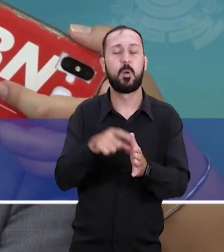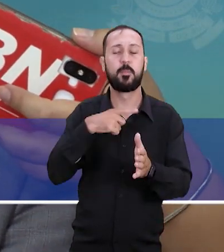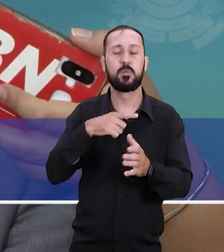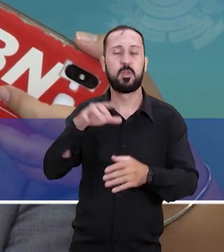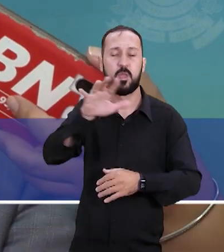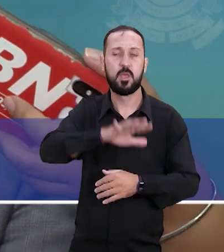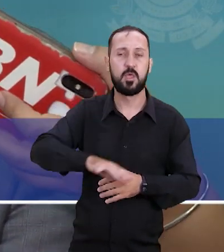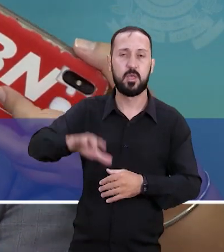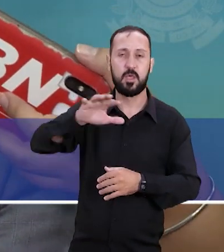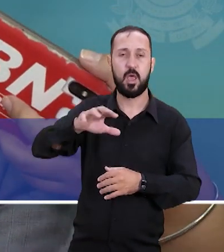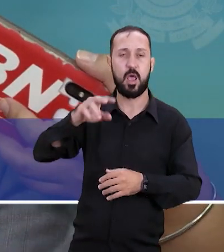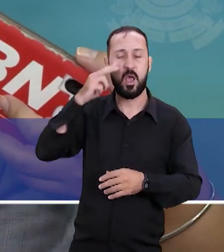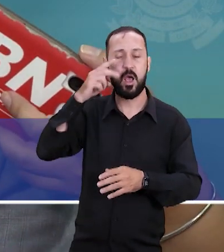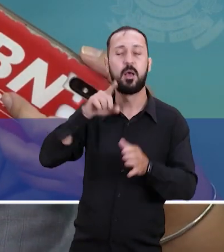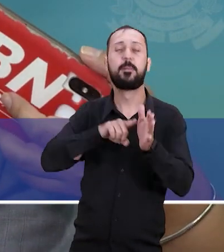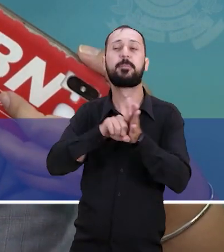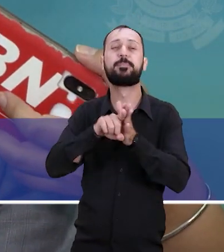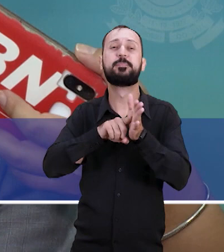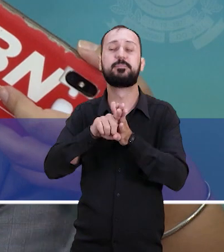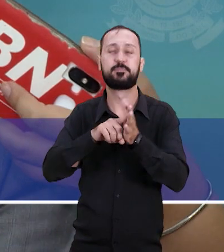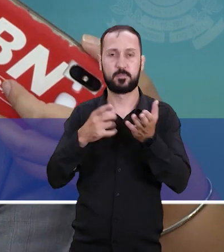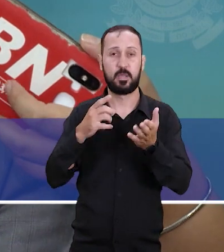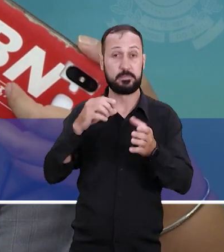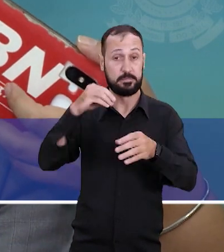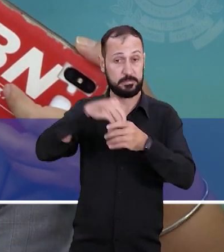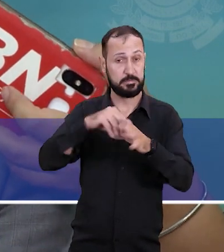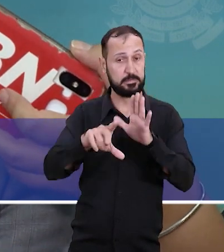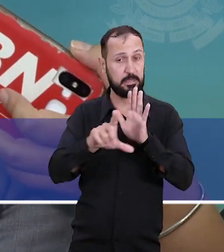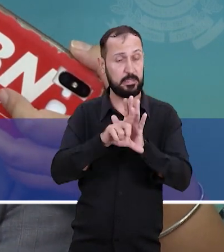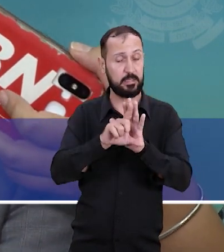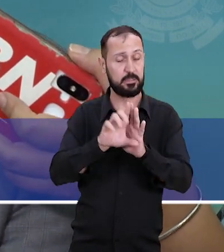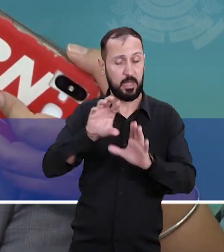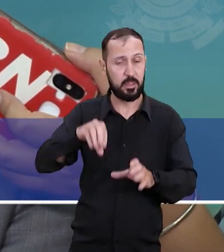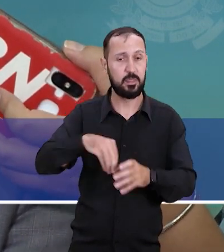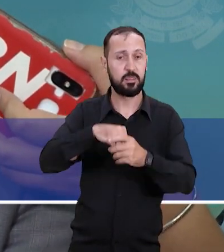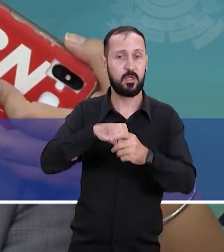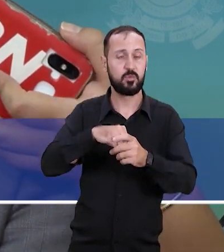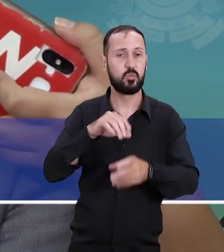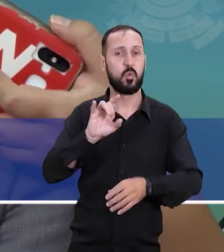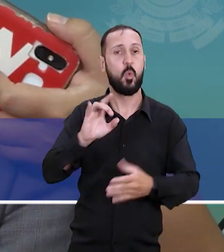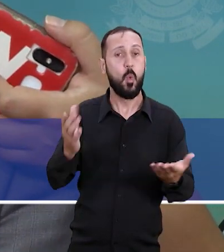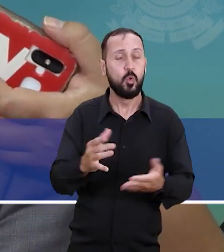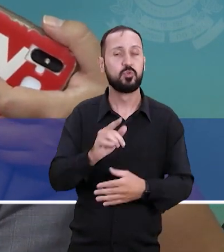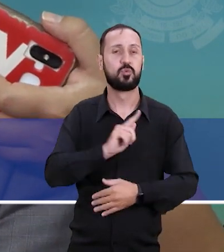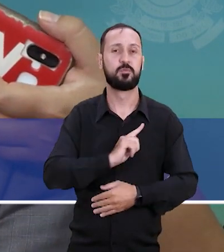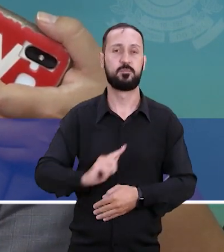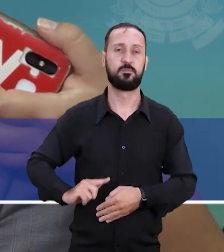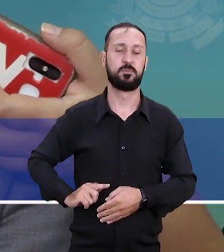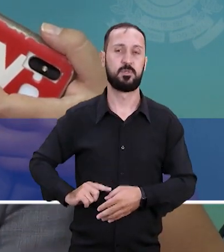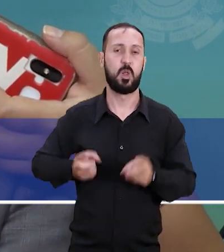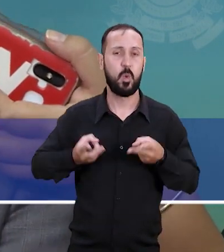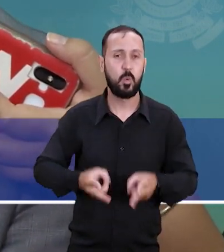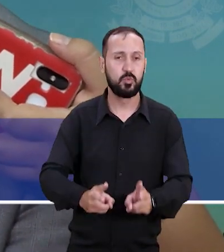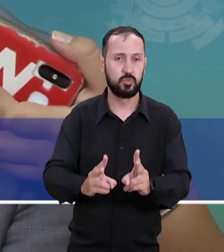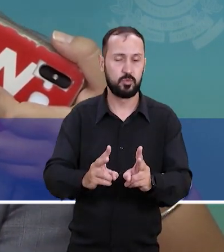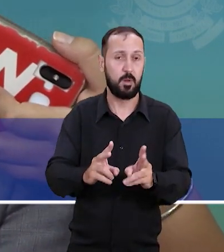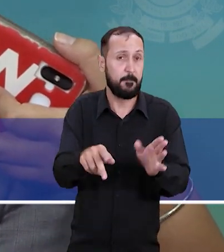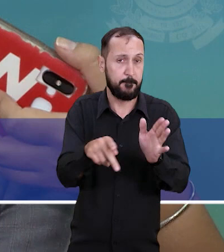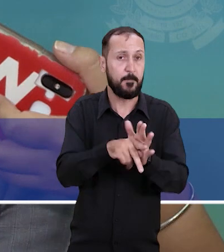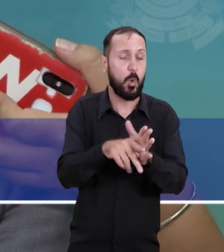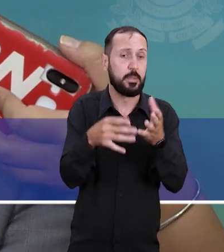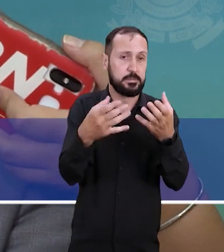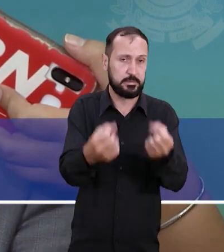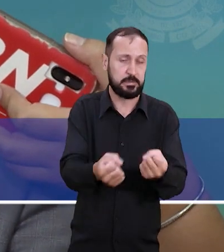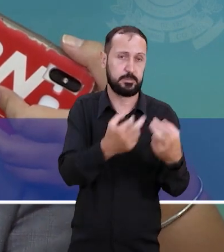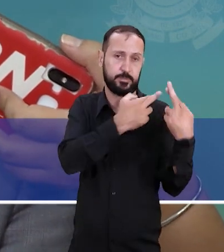E o próprio ouvidor-geral é do Estado. Essa prerrogativa hoje na lei, ela pertence exclusivamente ao governador. E ela